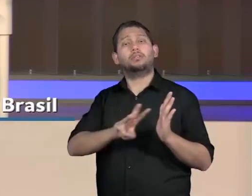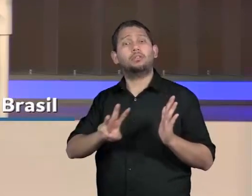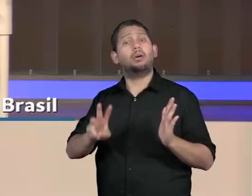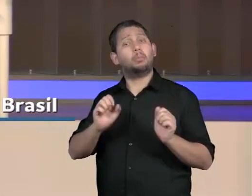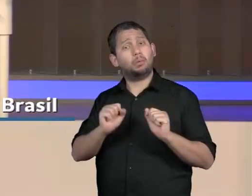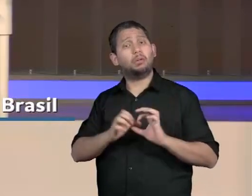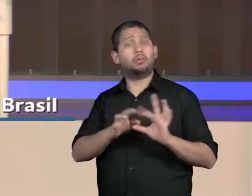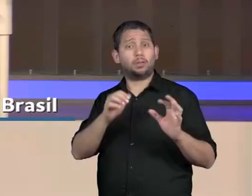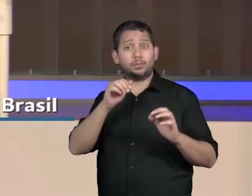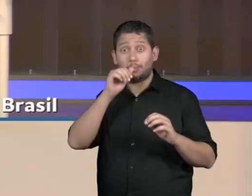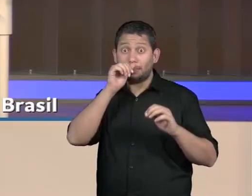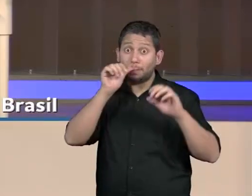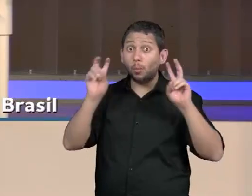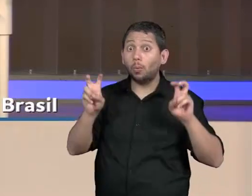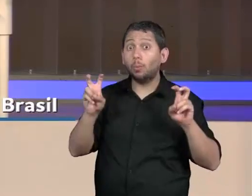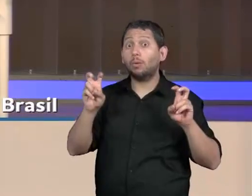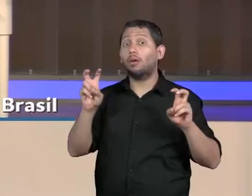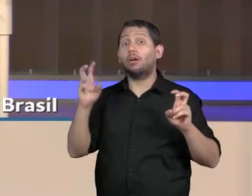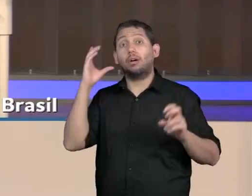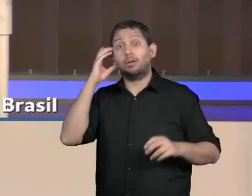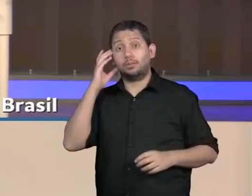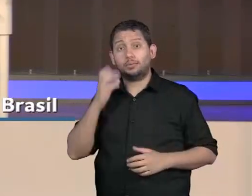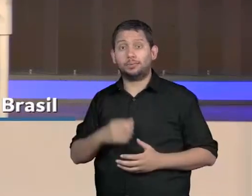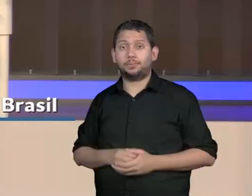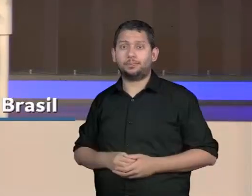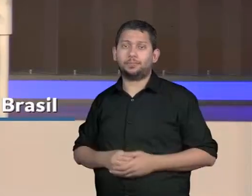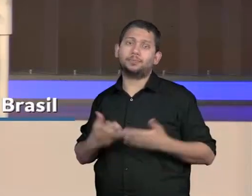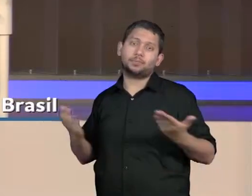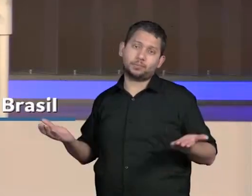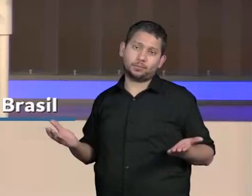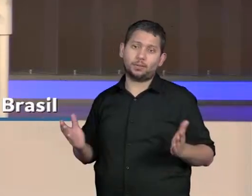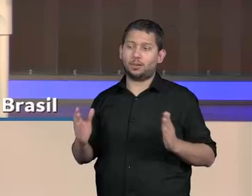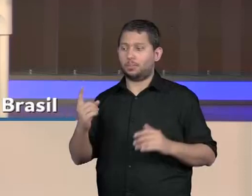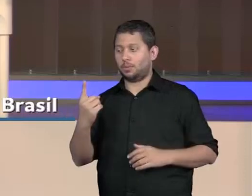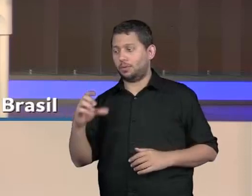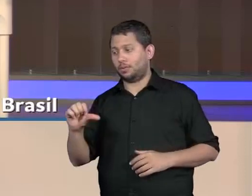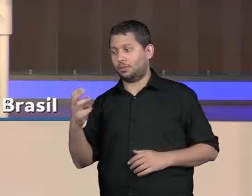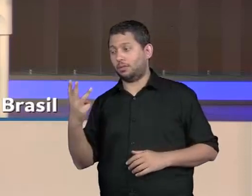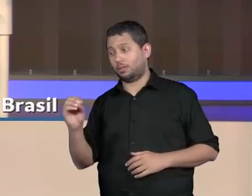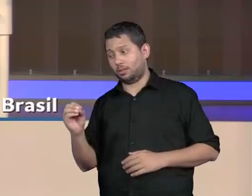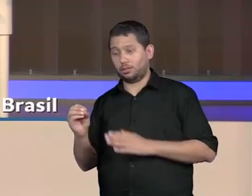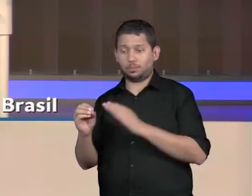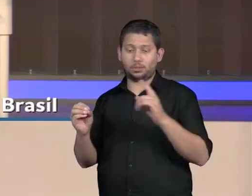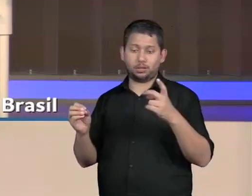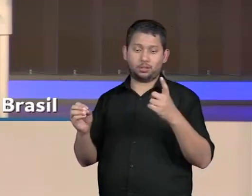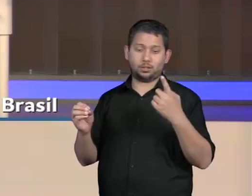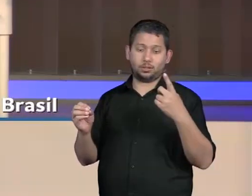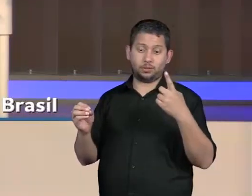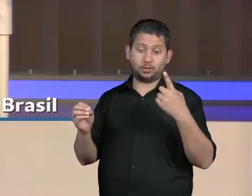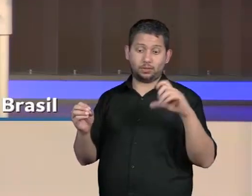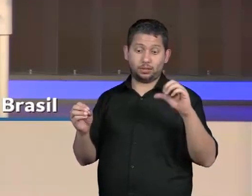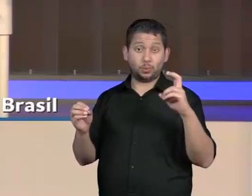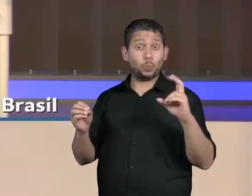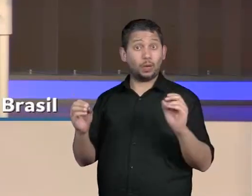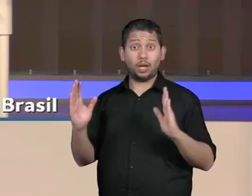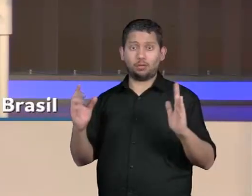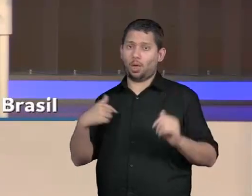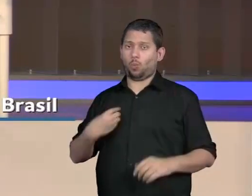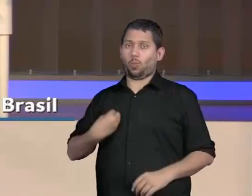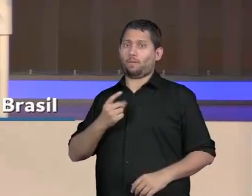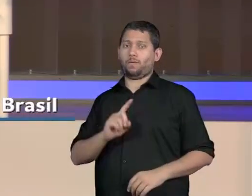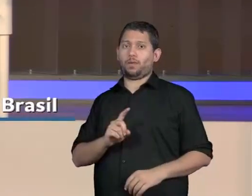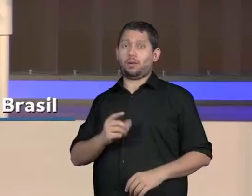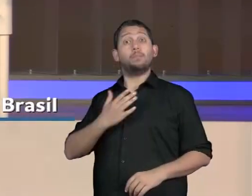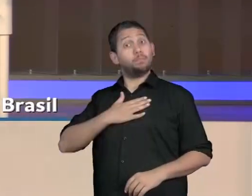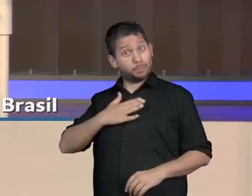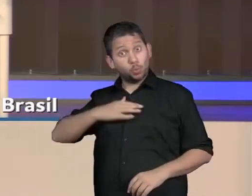busca sobre a história do rádio. Essa parte da Era de Ouro eu não peguei, mas a minha mãe, meus avós, esse meu